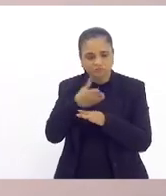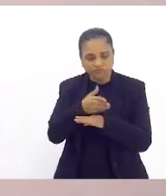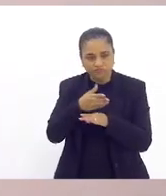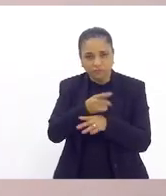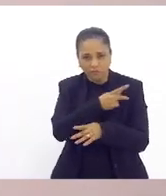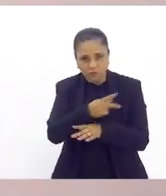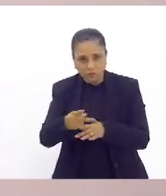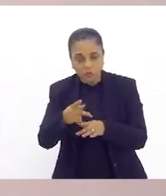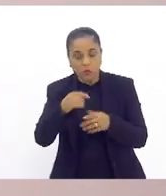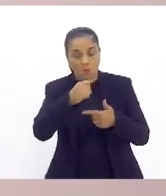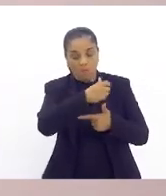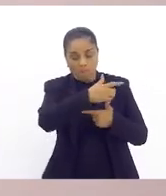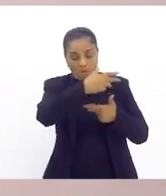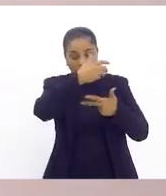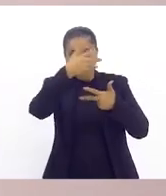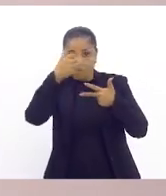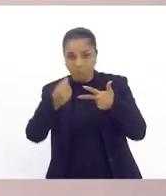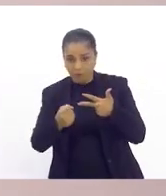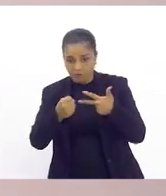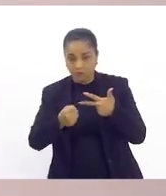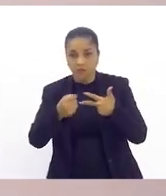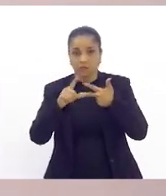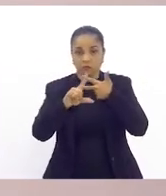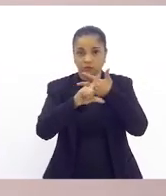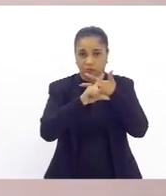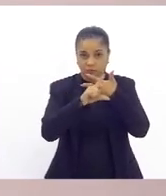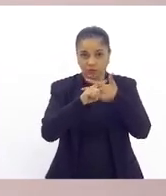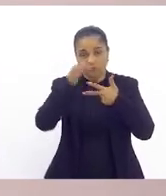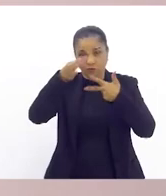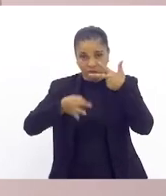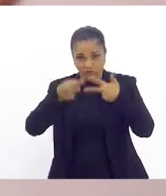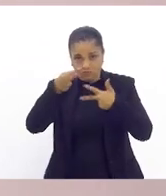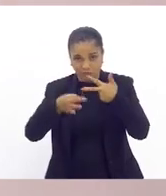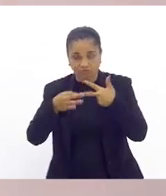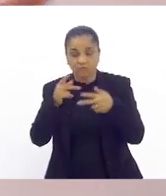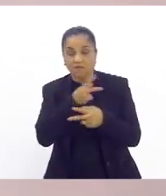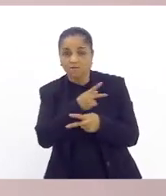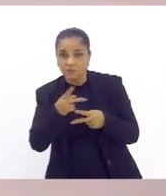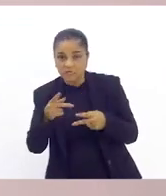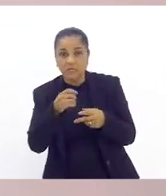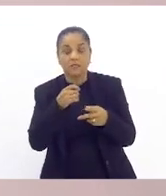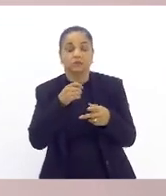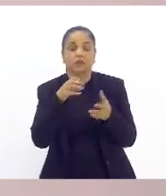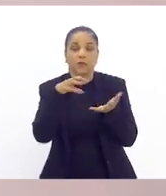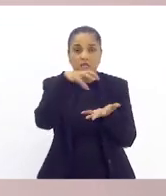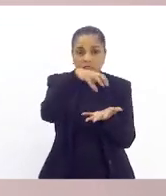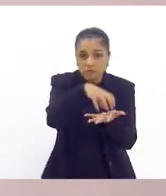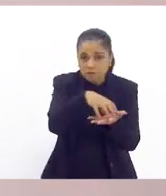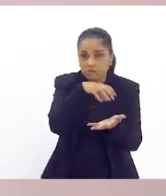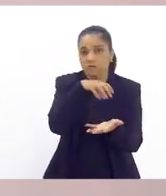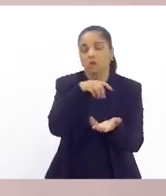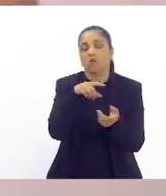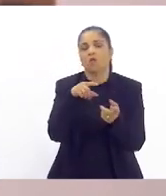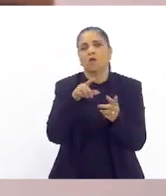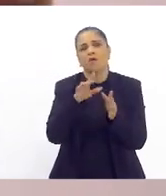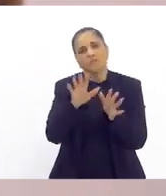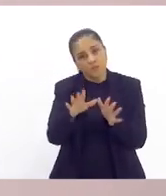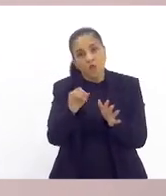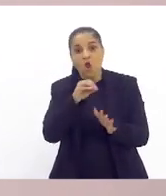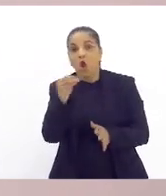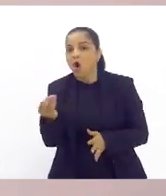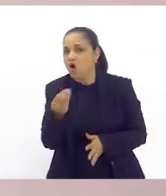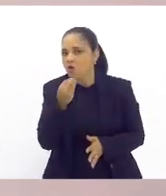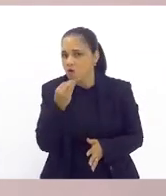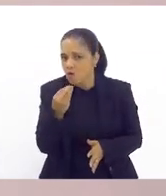quanto legislativo nos visitando conhecendo a nossa central de operações é óbvio que esse plano ele é preparado para